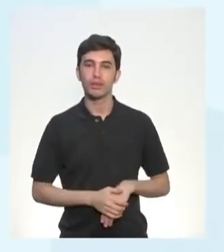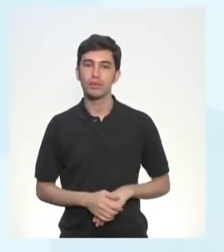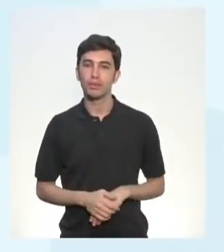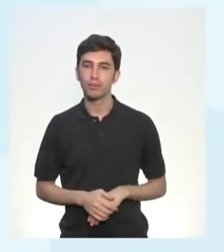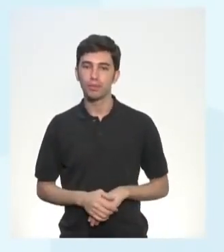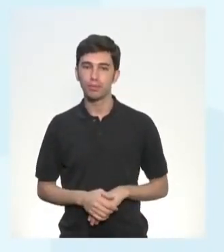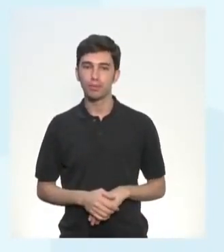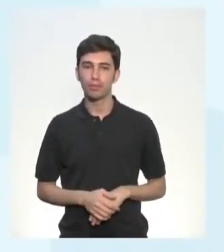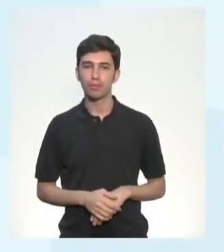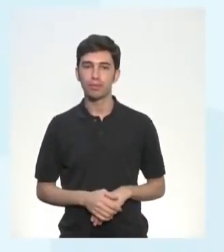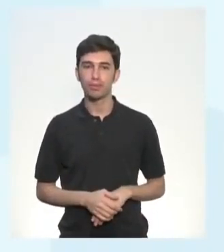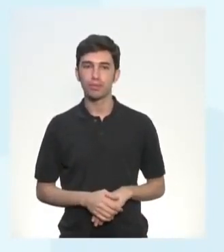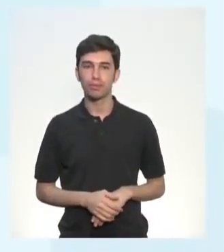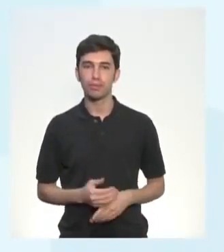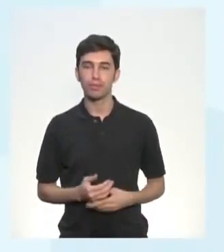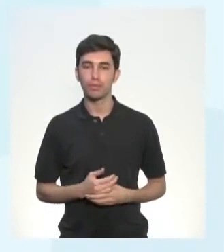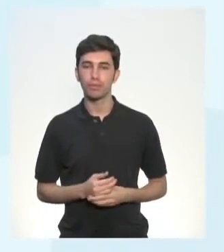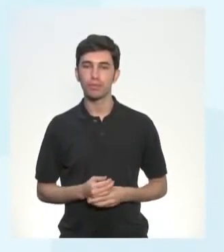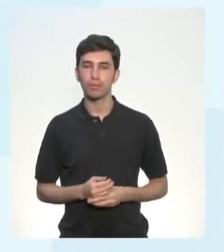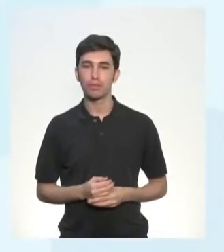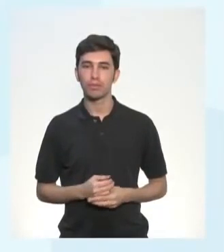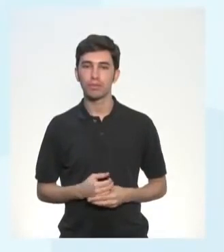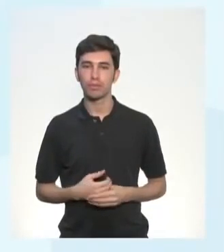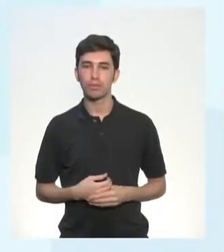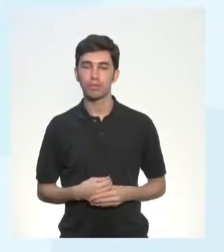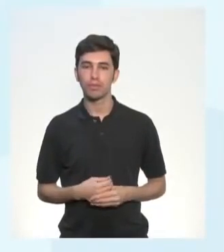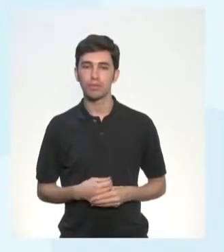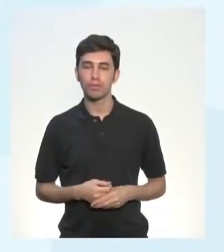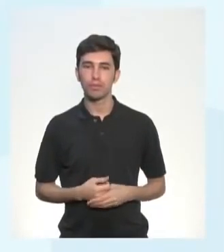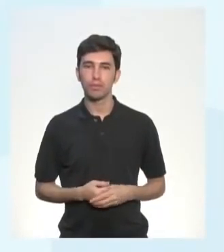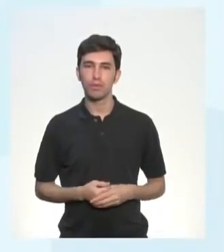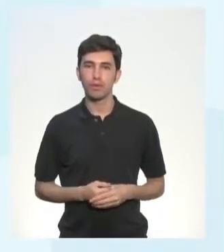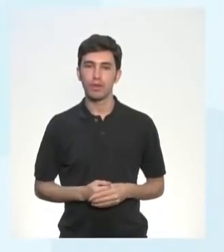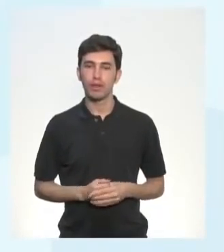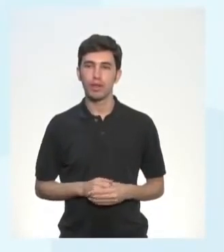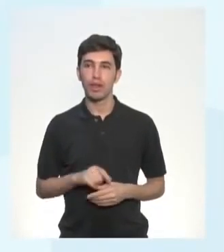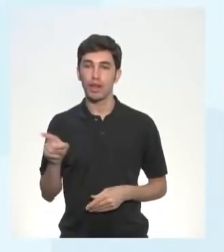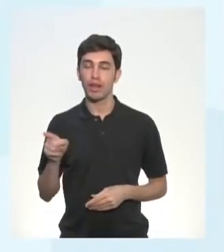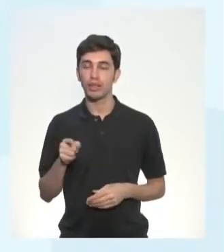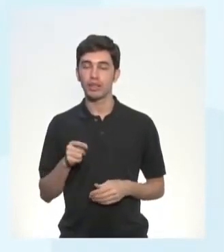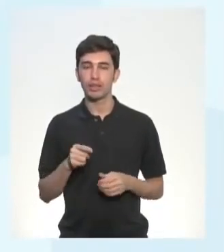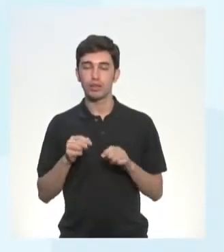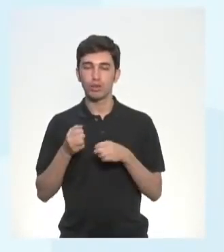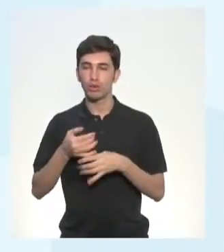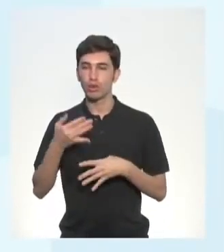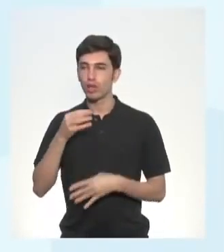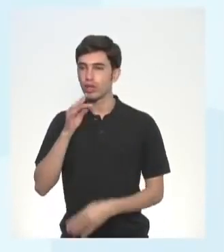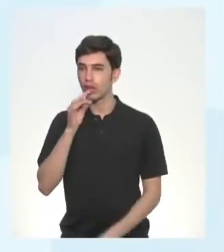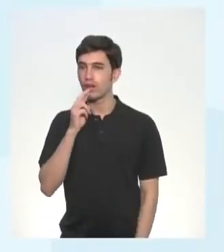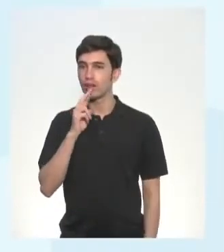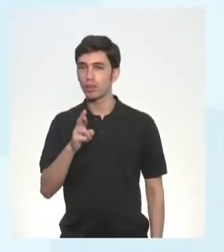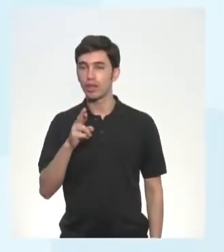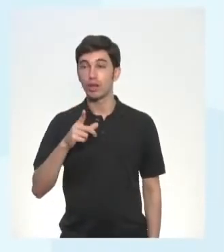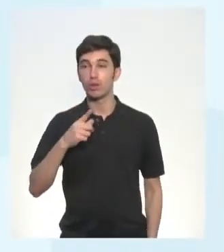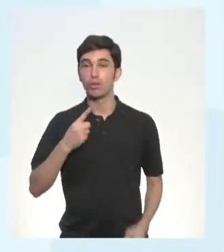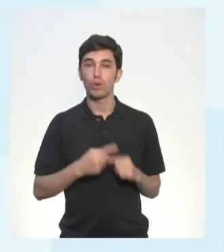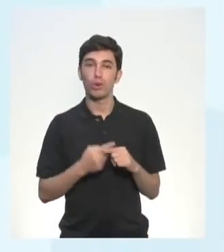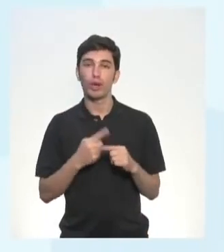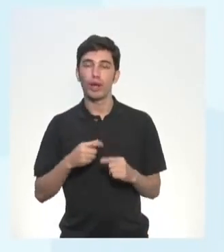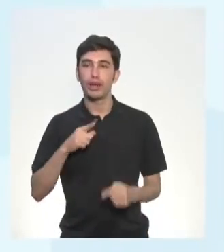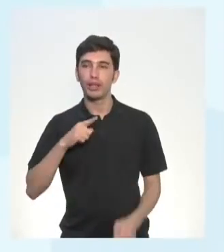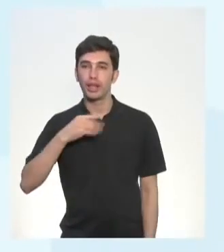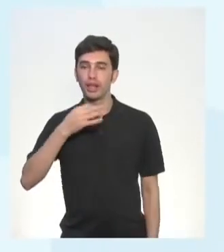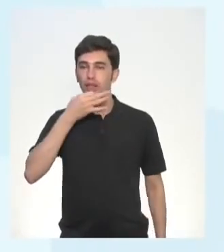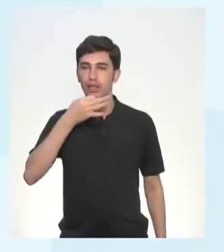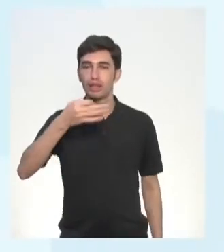comentando Eles vão colocar aí no comentário. que tem Vê argumento. se você consegue o 16. Eles colocaram assim, esta carta porque tem argumento, diz a Nicole